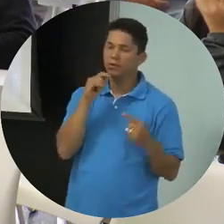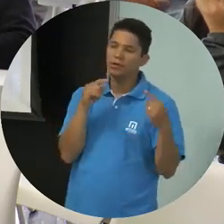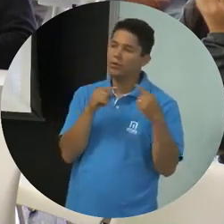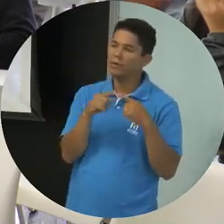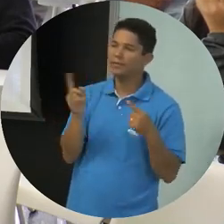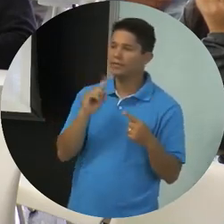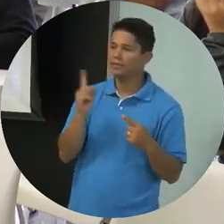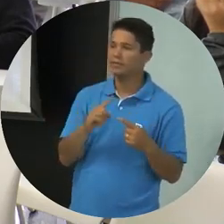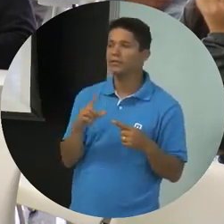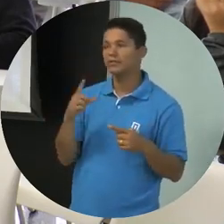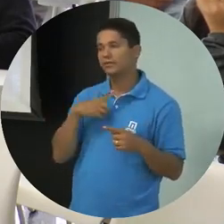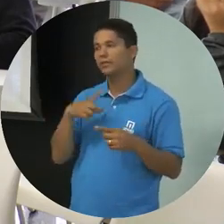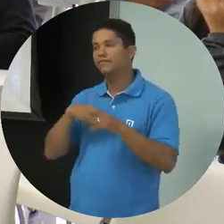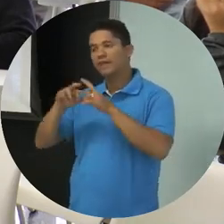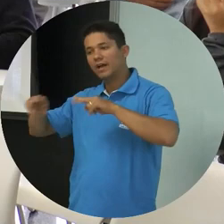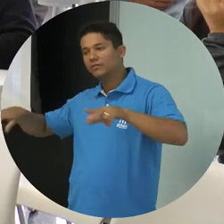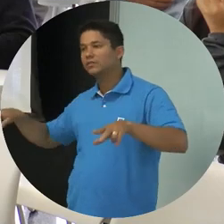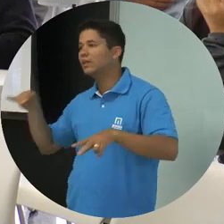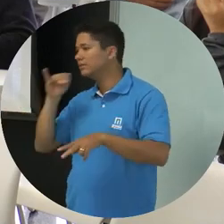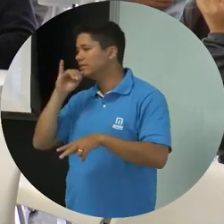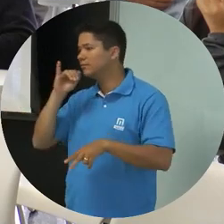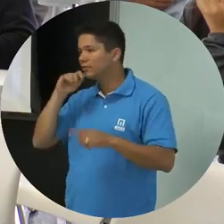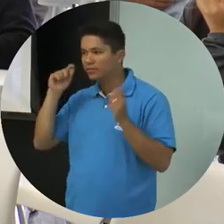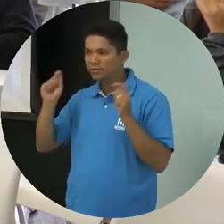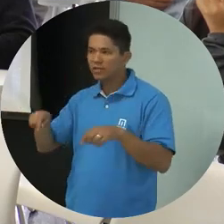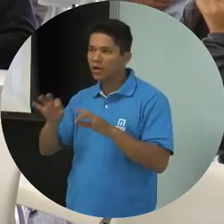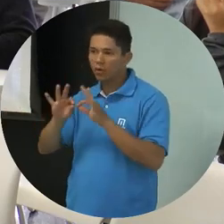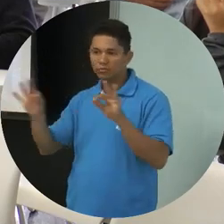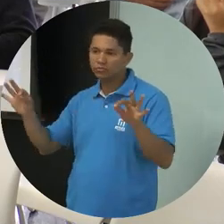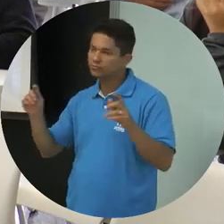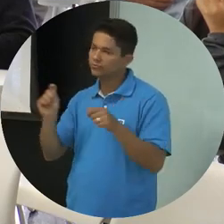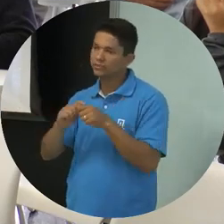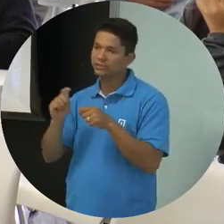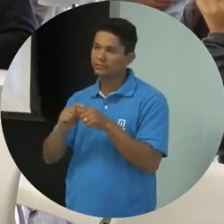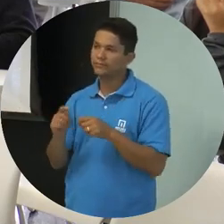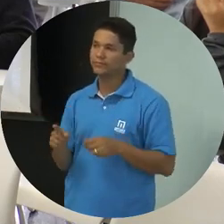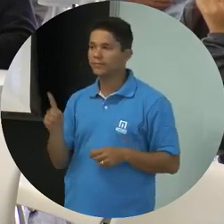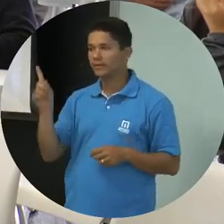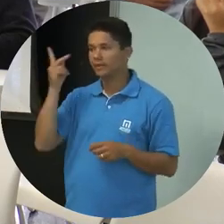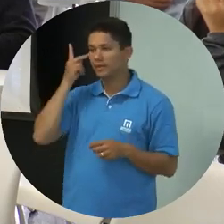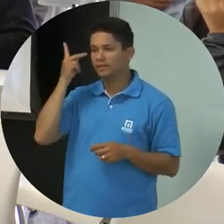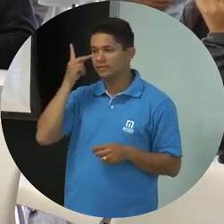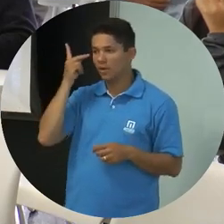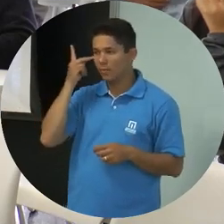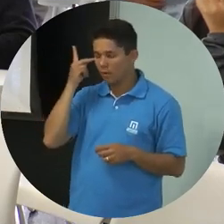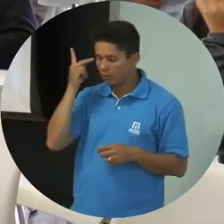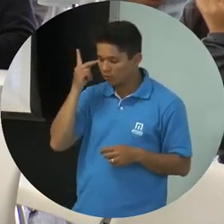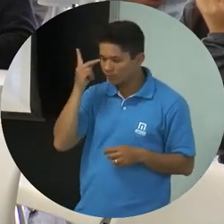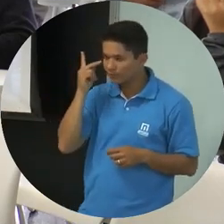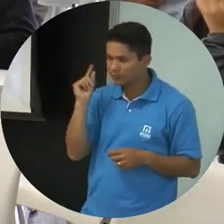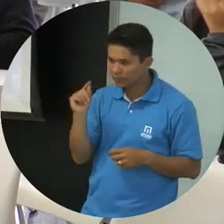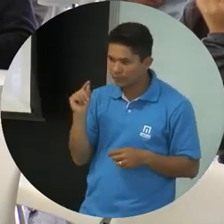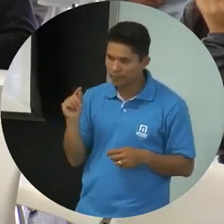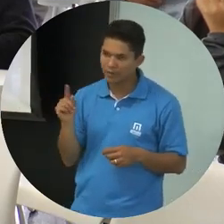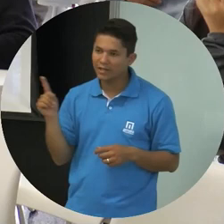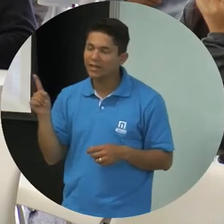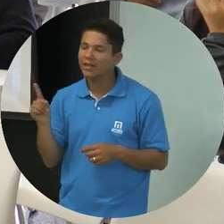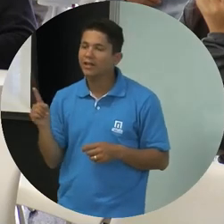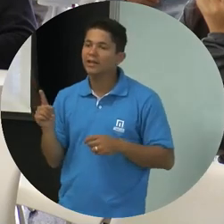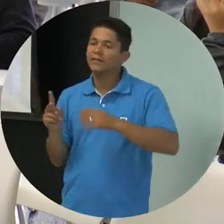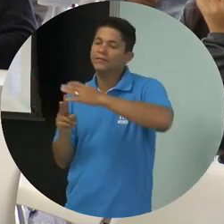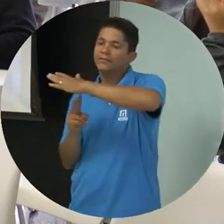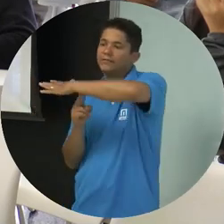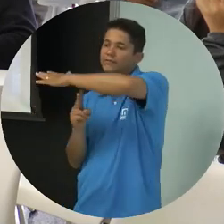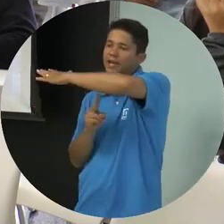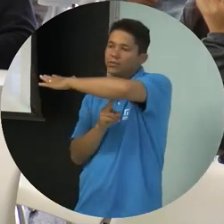trabalho, mas tem vários outros exemplos que é adequado. Lá em São Paulo, agora, com aqueles viadutos, sei